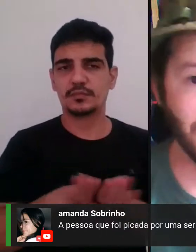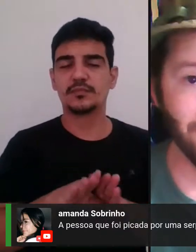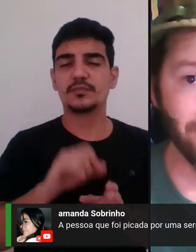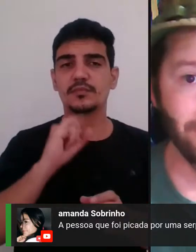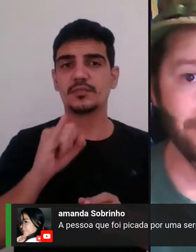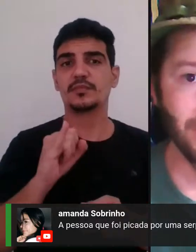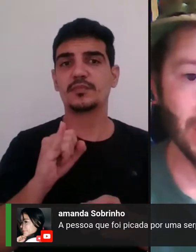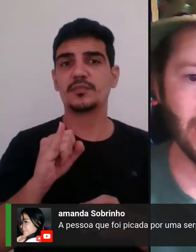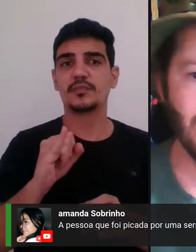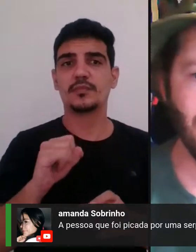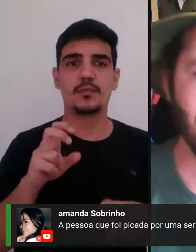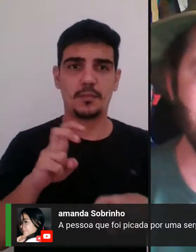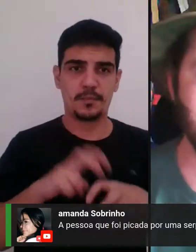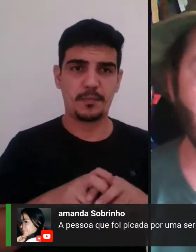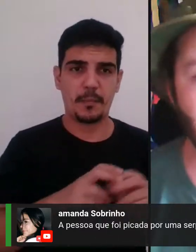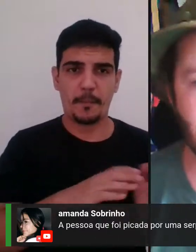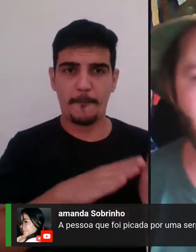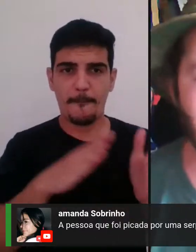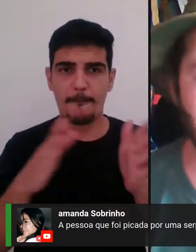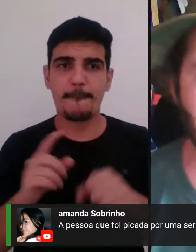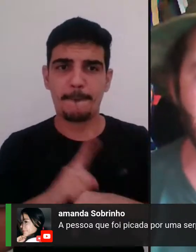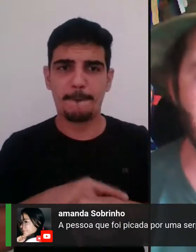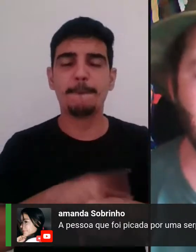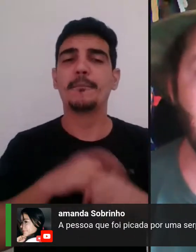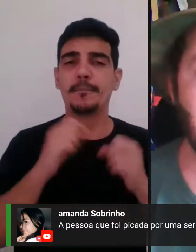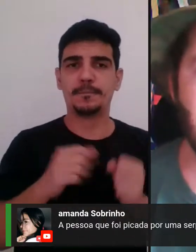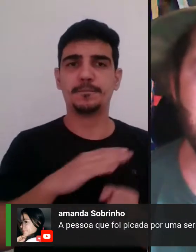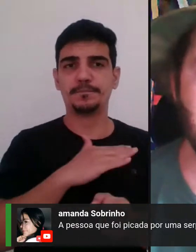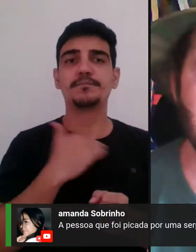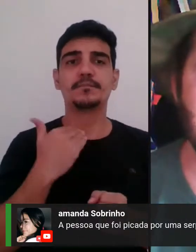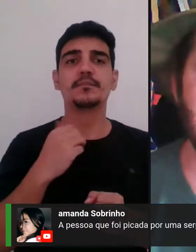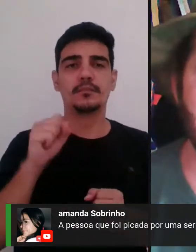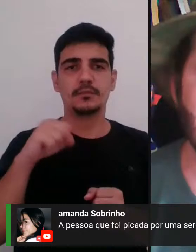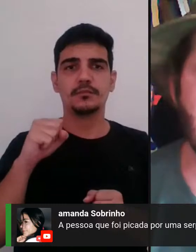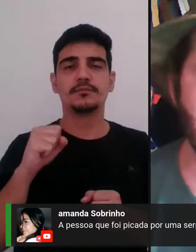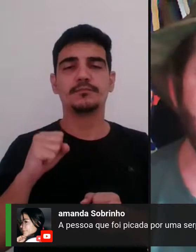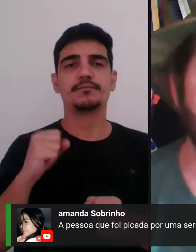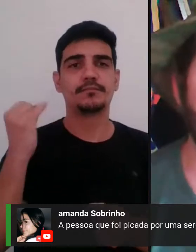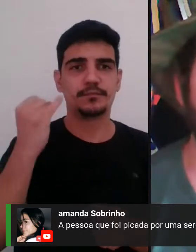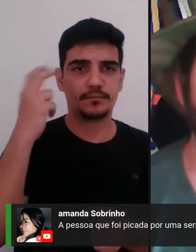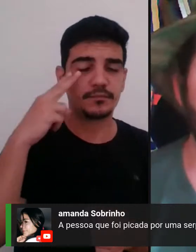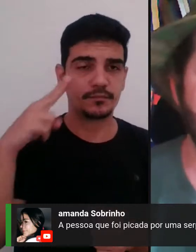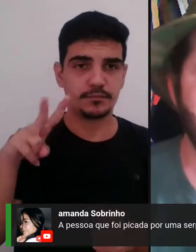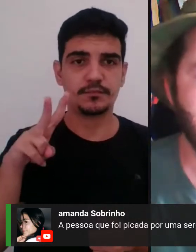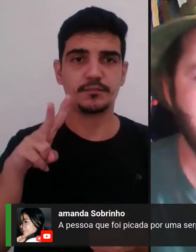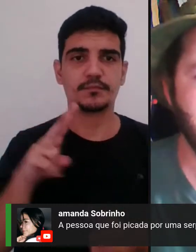pode morrer. Né? Então, que já é uma sequela bem, bem grave, né? Mas tem.